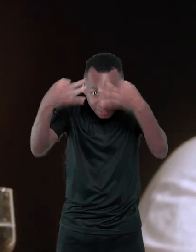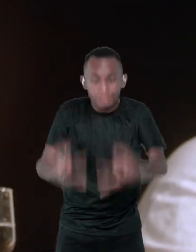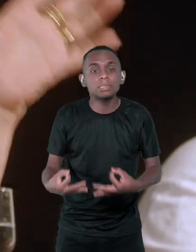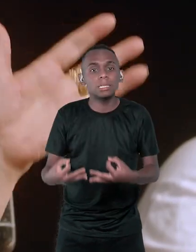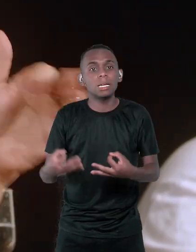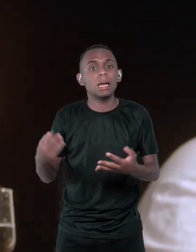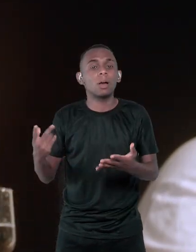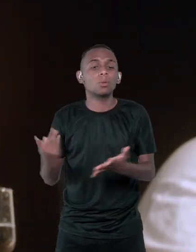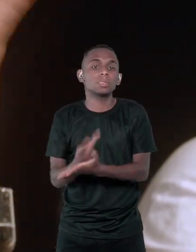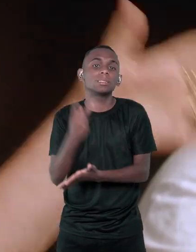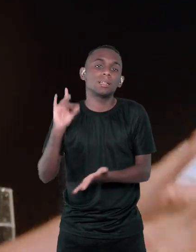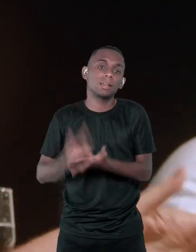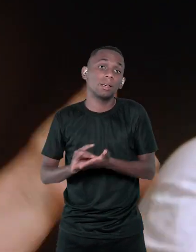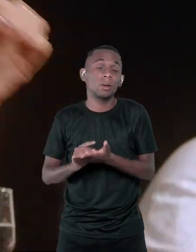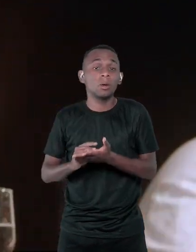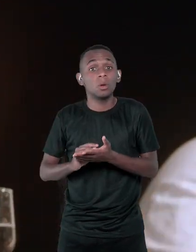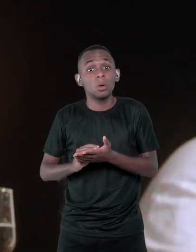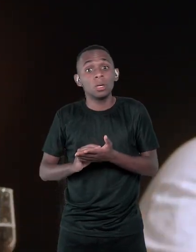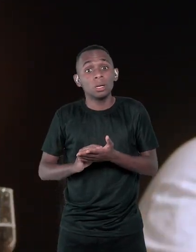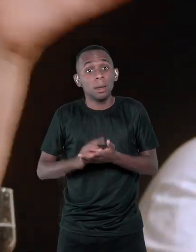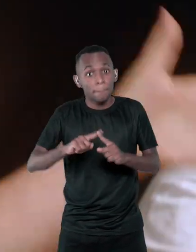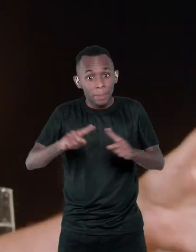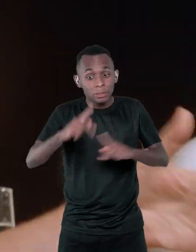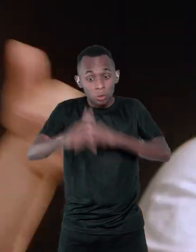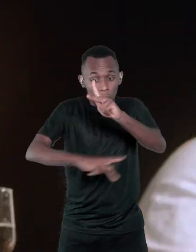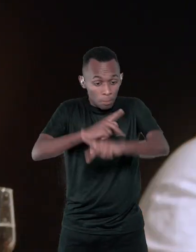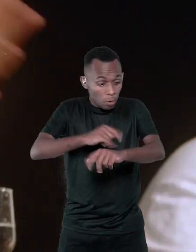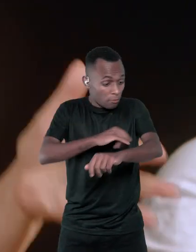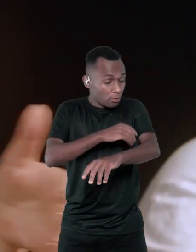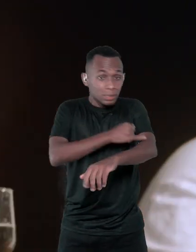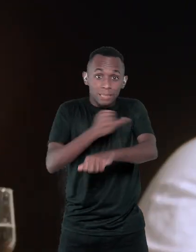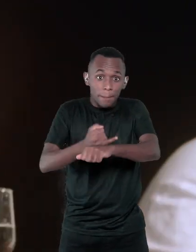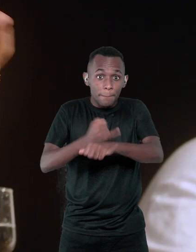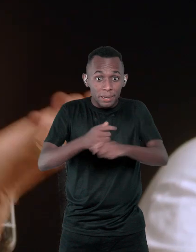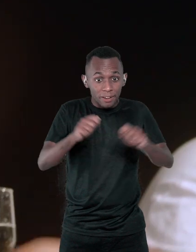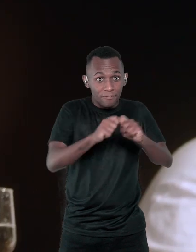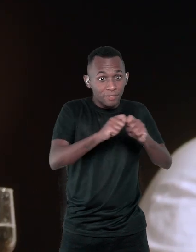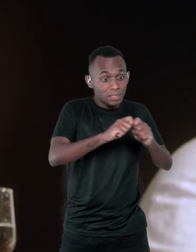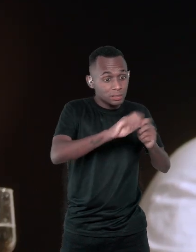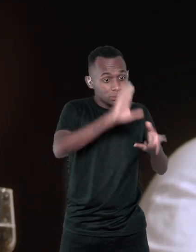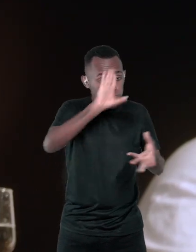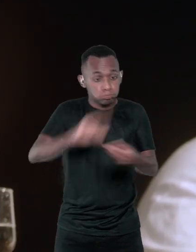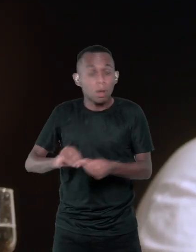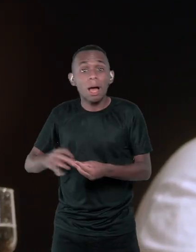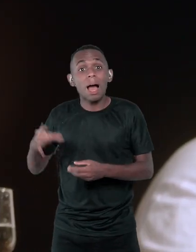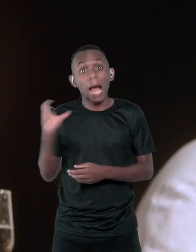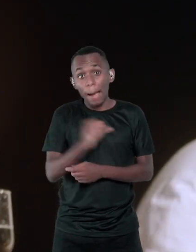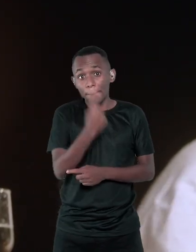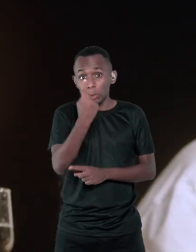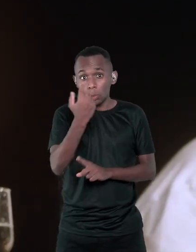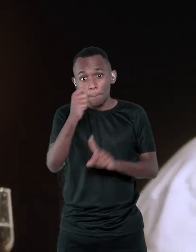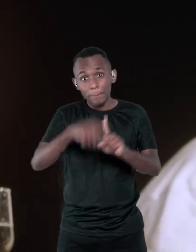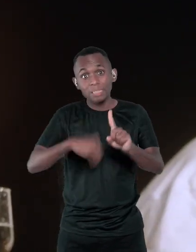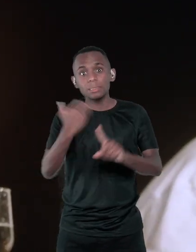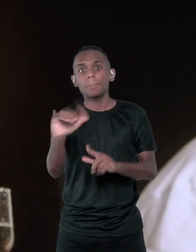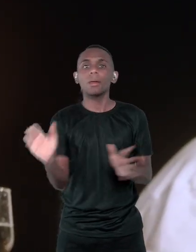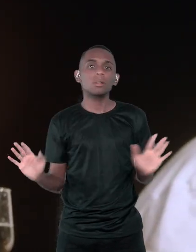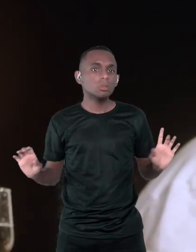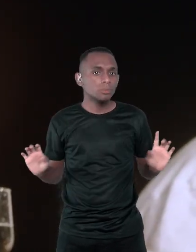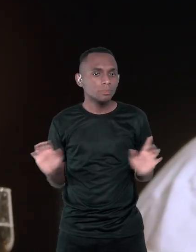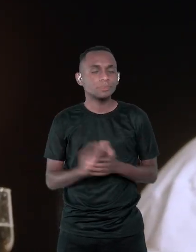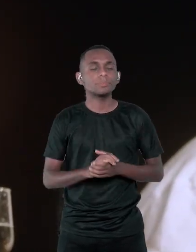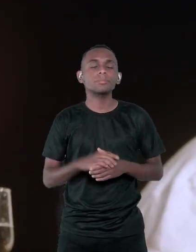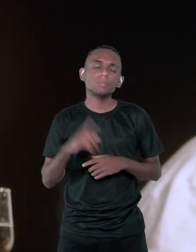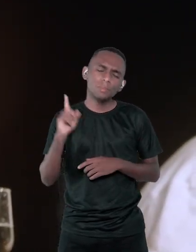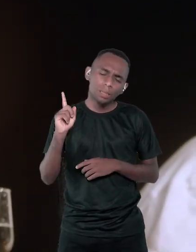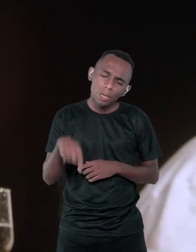eles entenderam, fizeram o diagnóstico, planejaram, organizaram. E em 1 mês e meio, eu nunca vi isso, né? Então, assim,